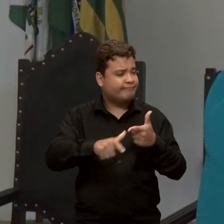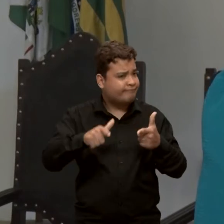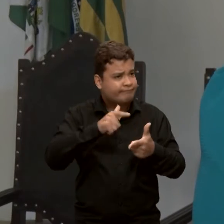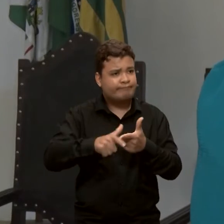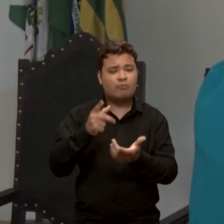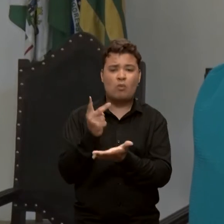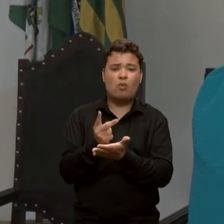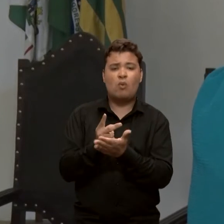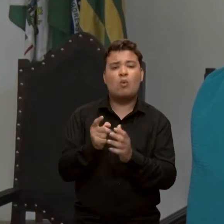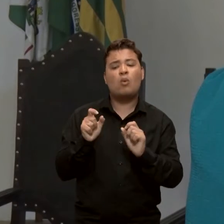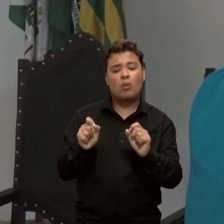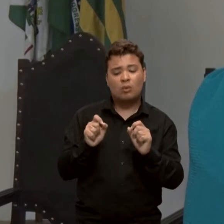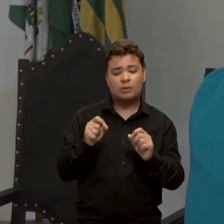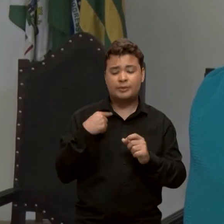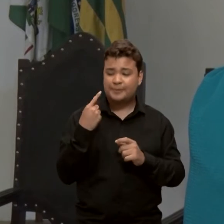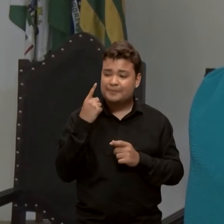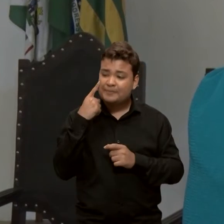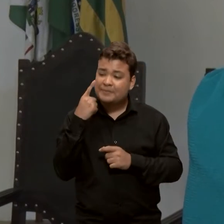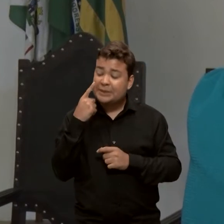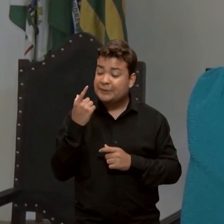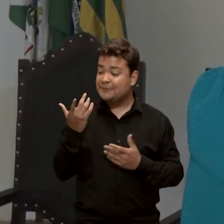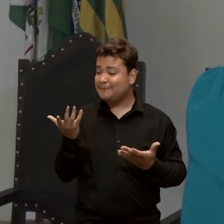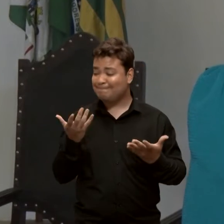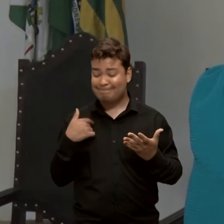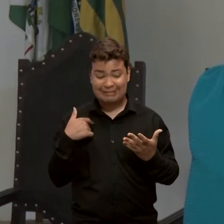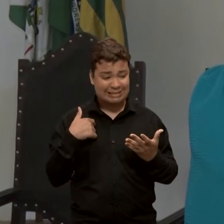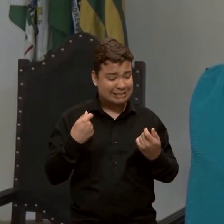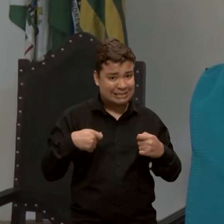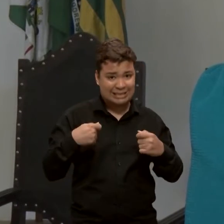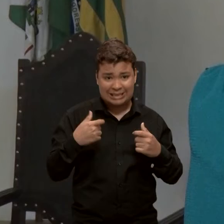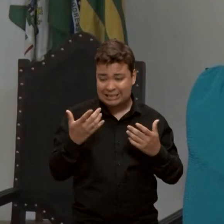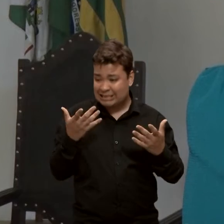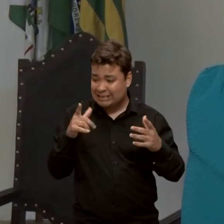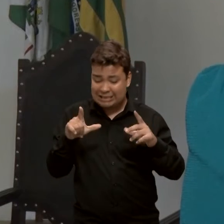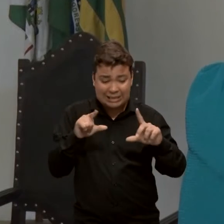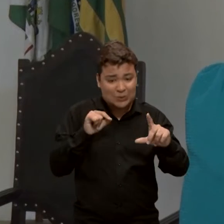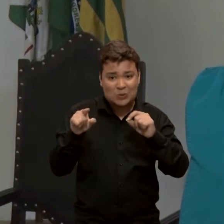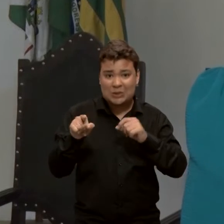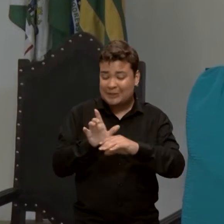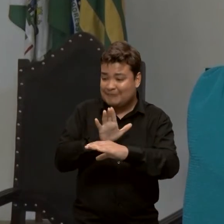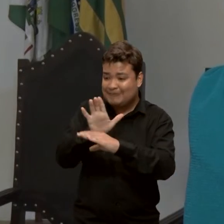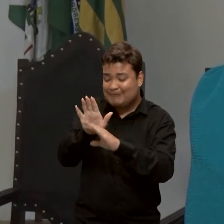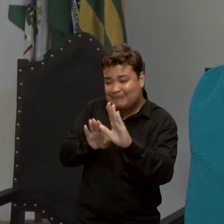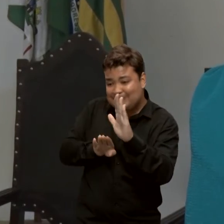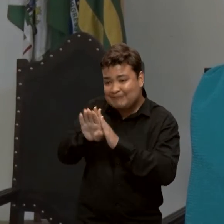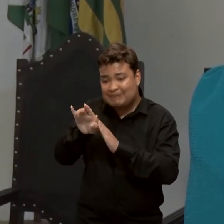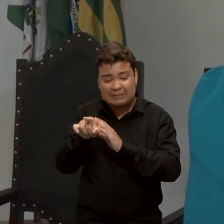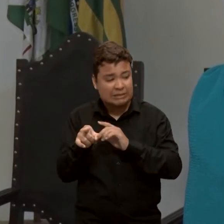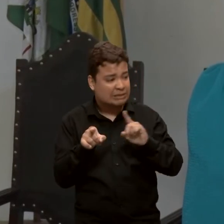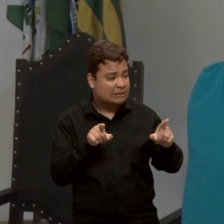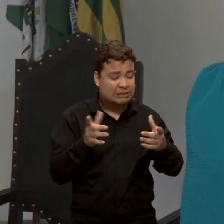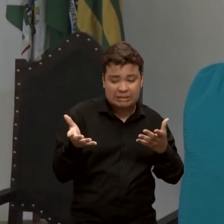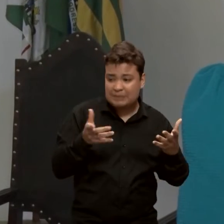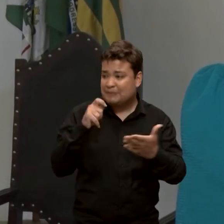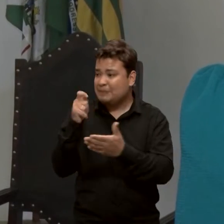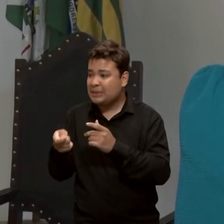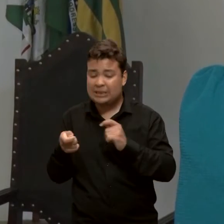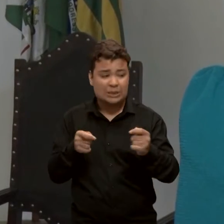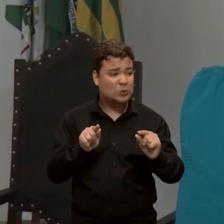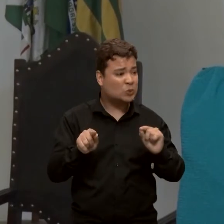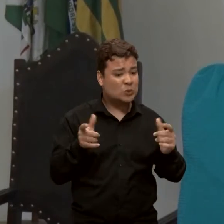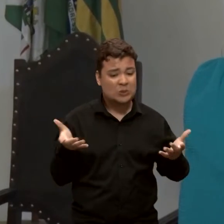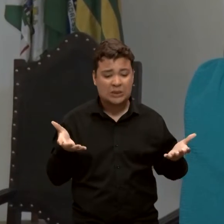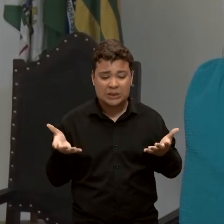que você escolhe onde você vai priorizar os pagamentos e